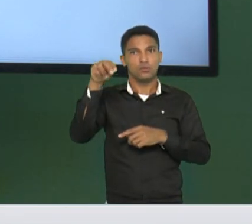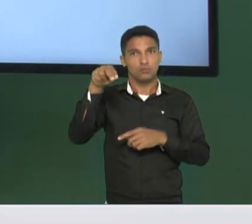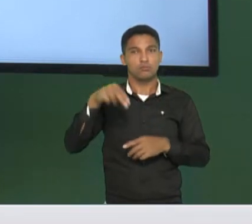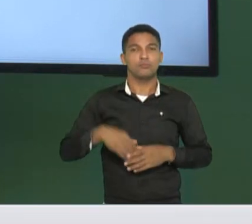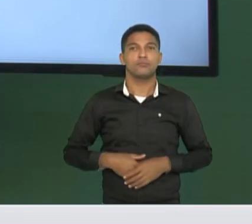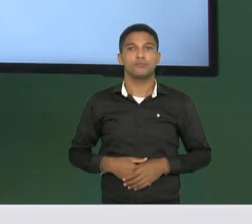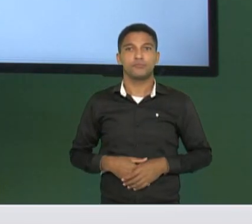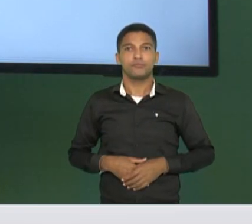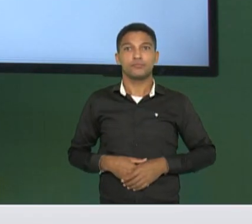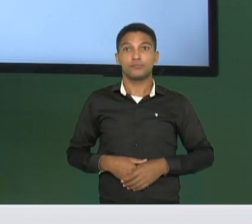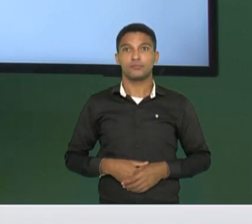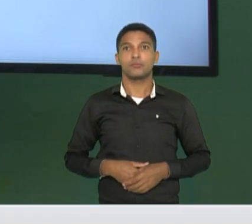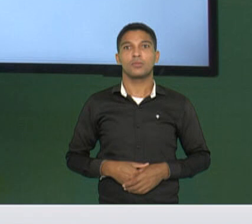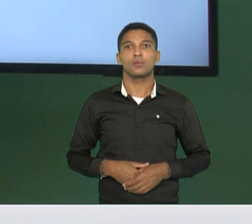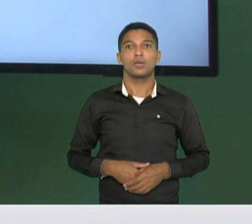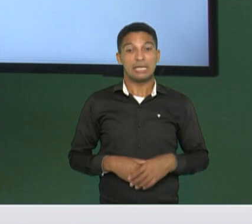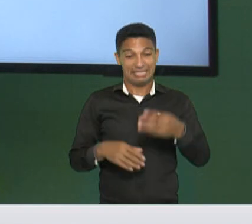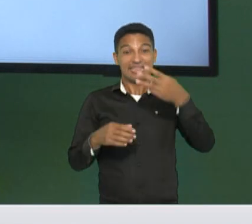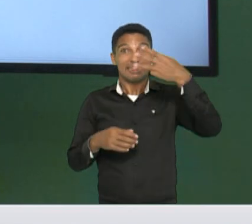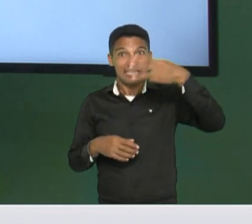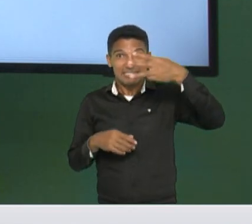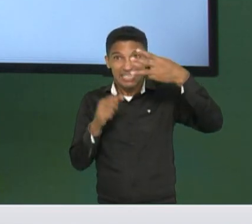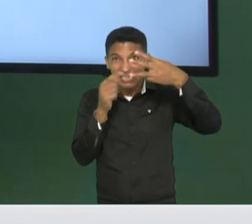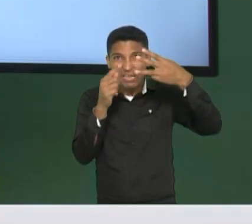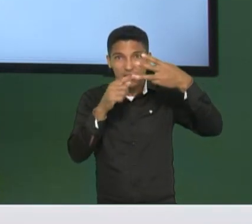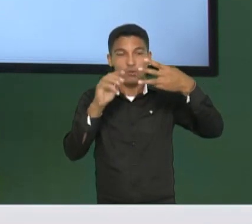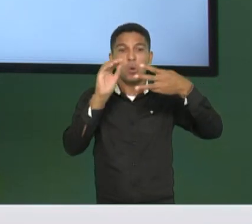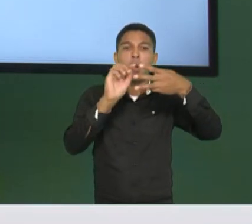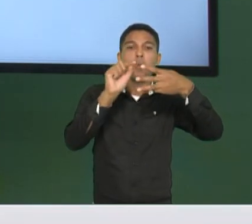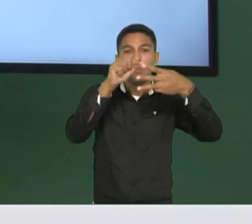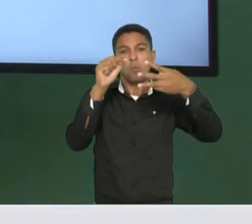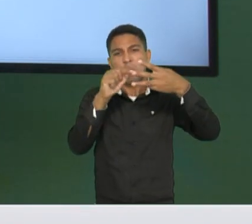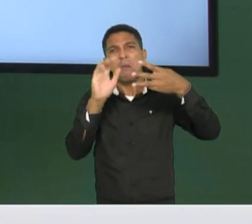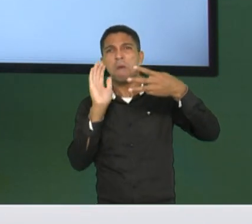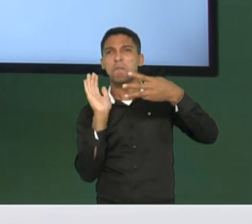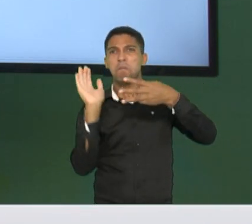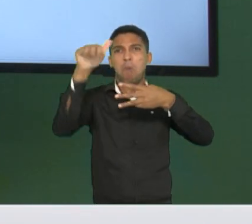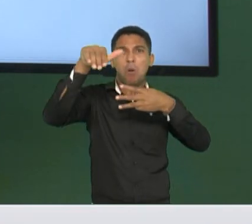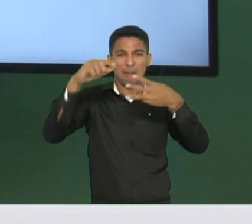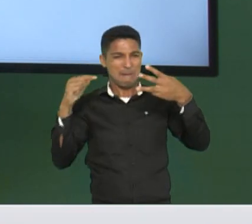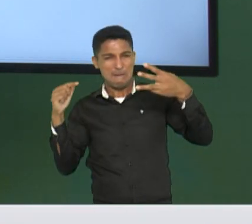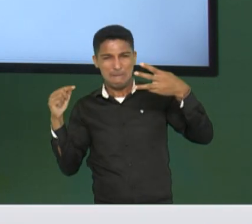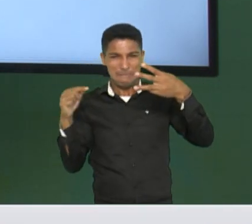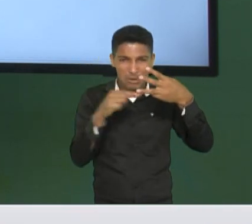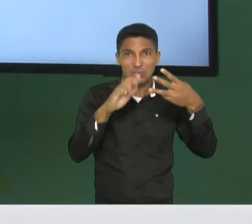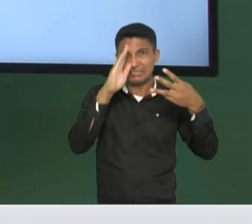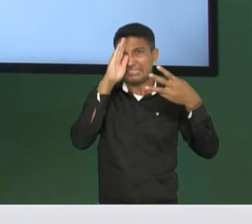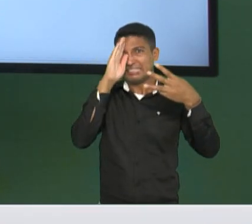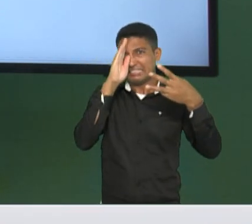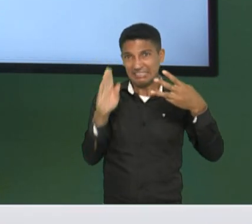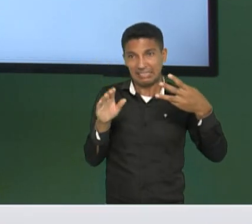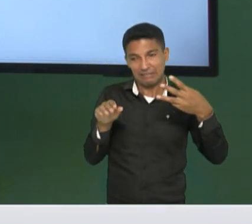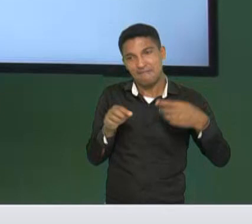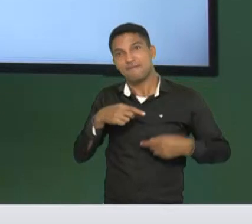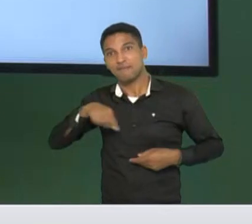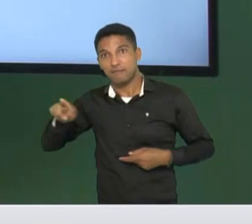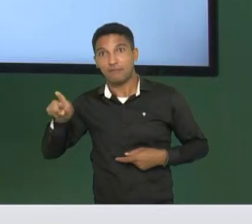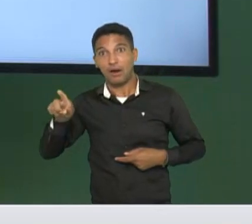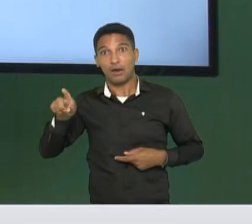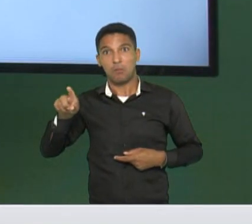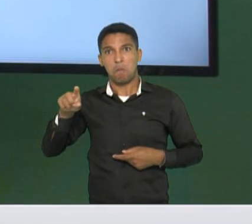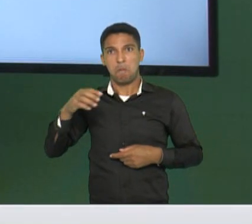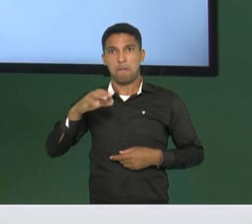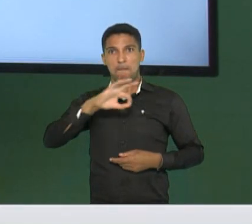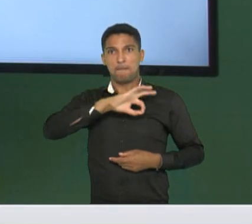Não vá direto, gente, para o terceiro. Ah, já vou registrar um boletim de ocorrência. Faça a conversa, faça o passo a passo primeiro.